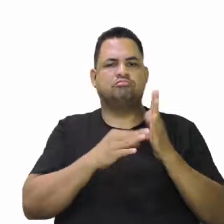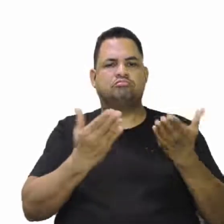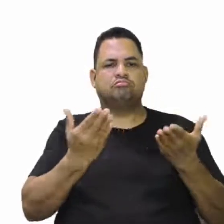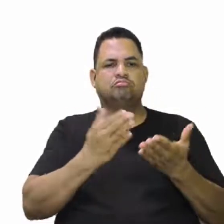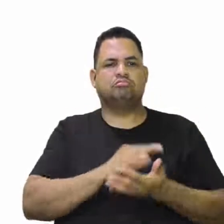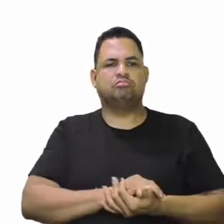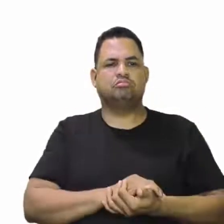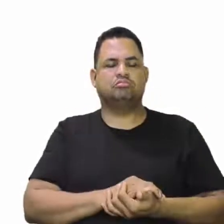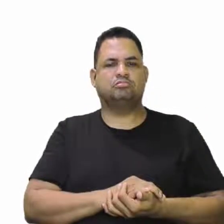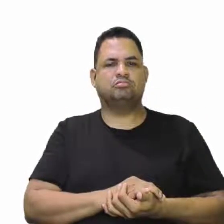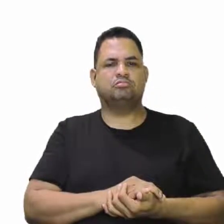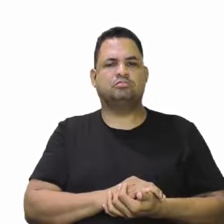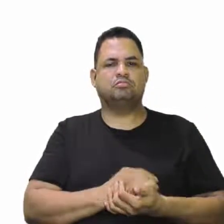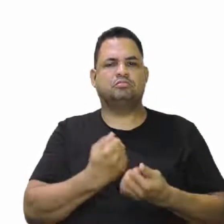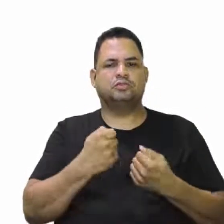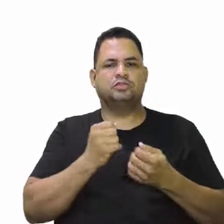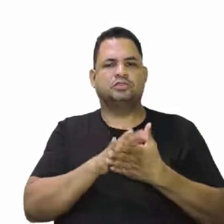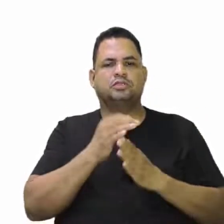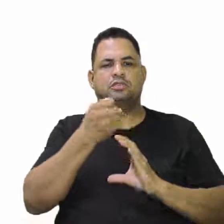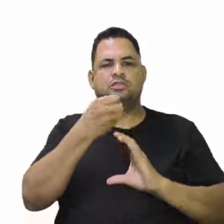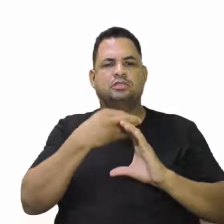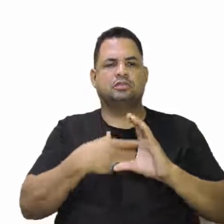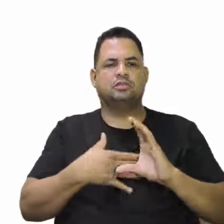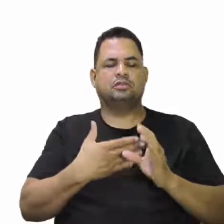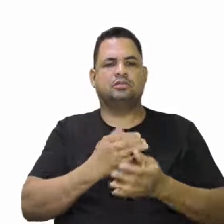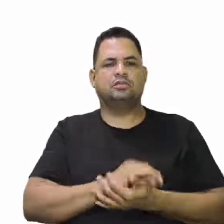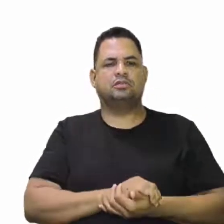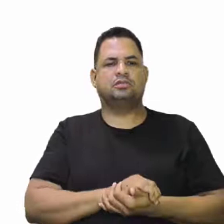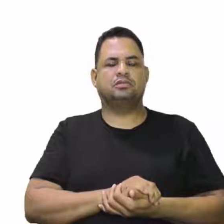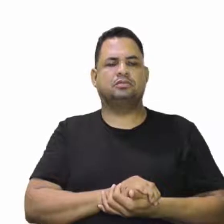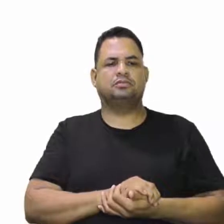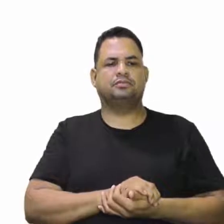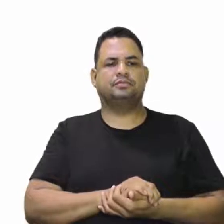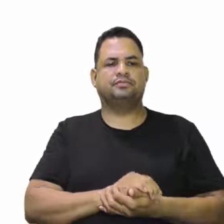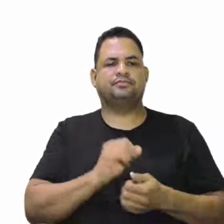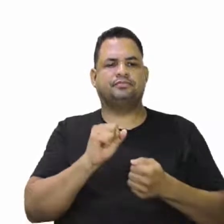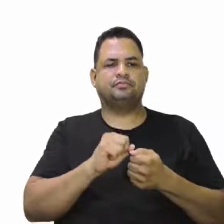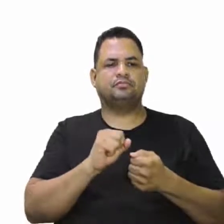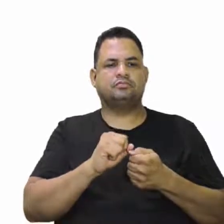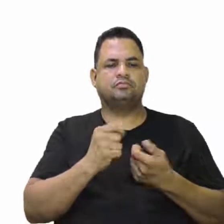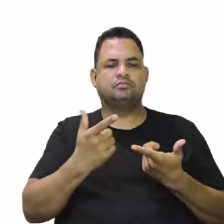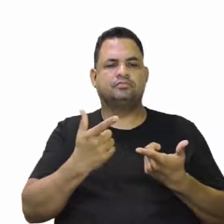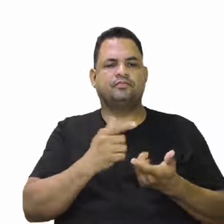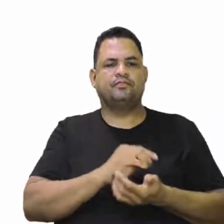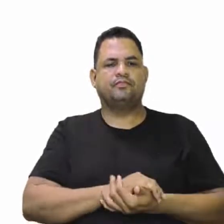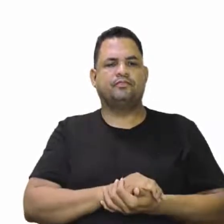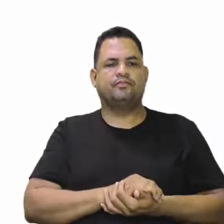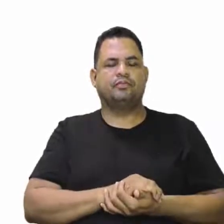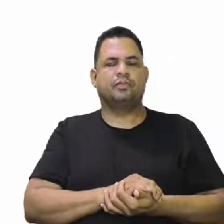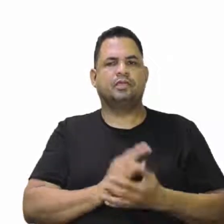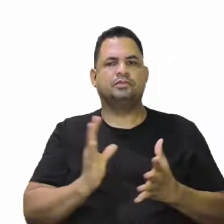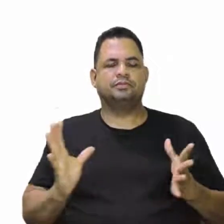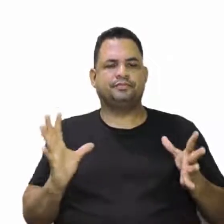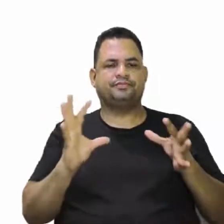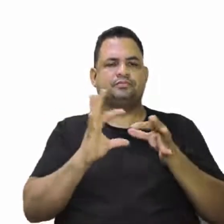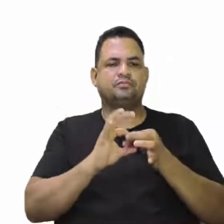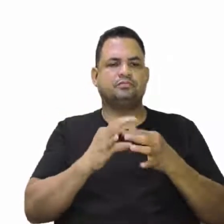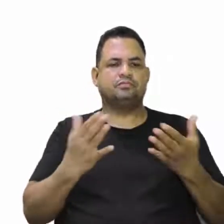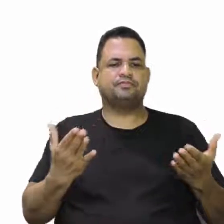quien" pode ser caracterizado como... Aí eles fizeram essa contextualização